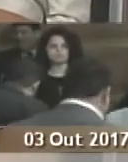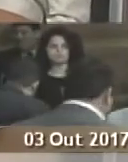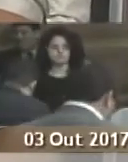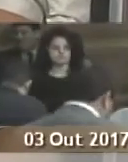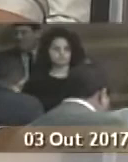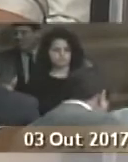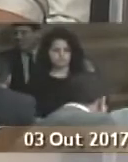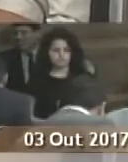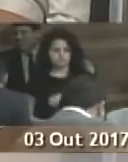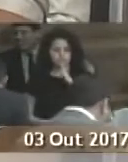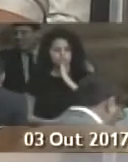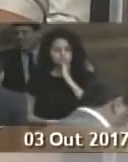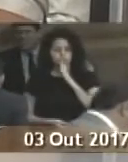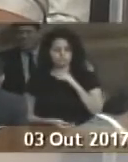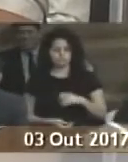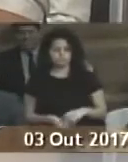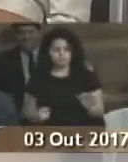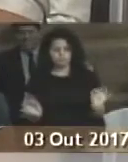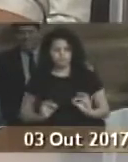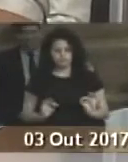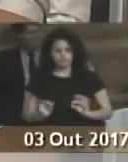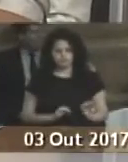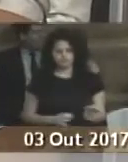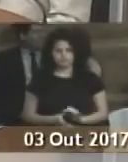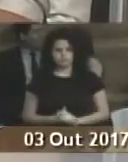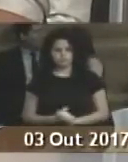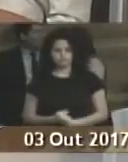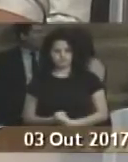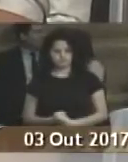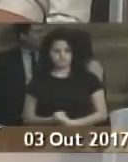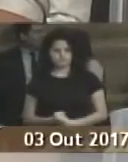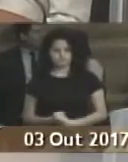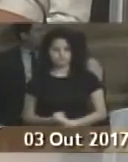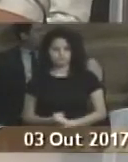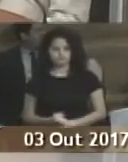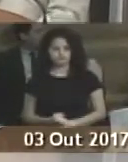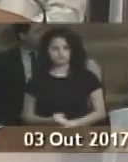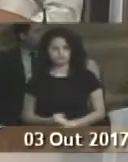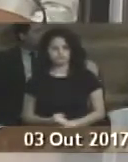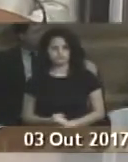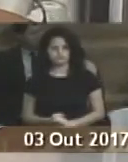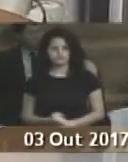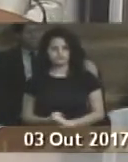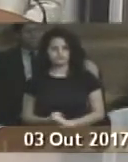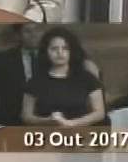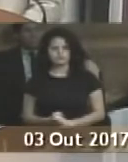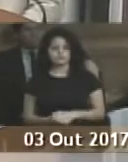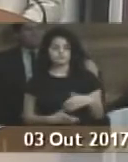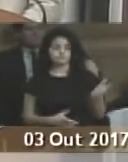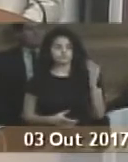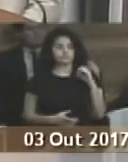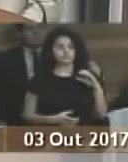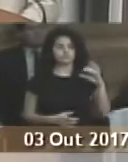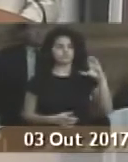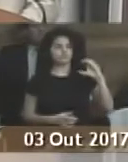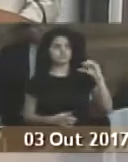ali. Nós temos o Marcaco, não é isso? Que é o do Caco Lance, não é isso? A gente chama ele de Caco, mas ele